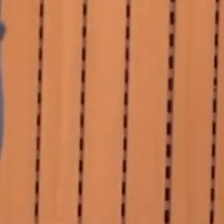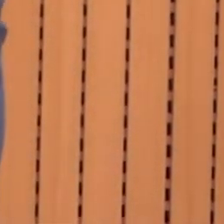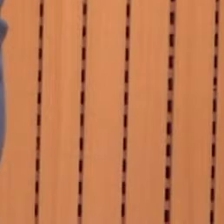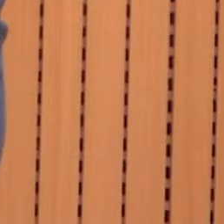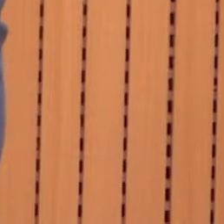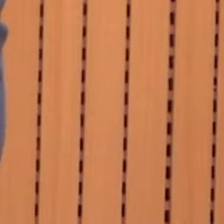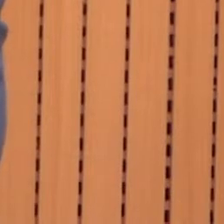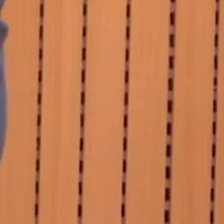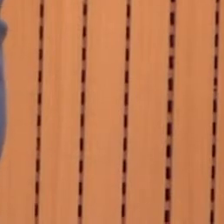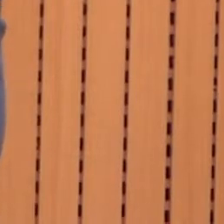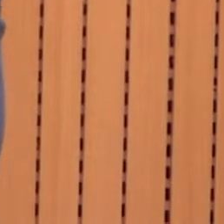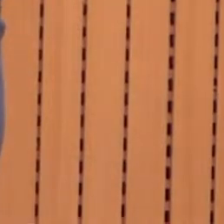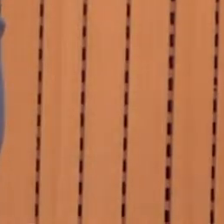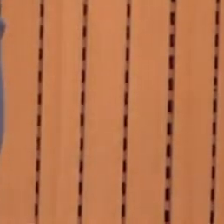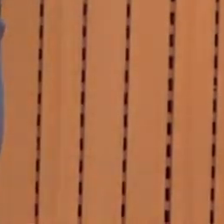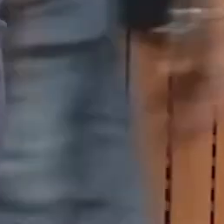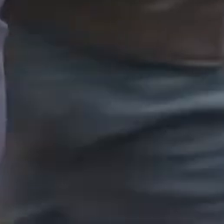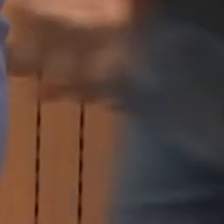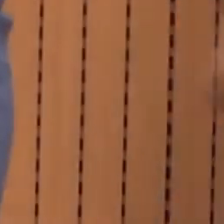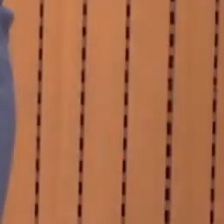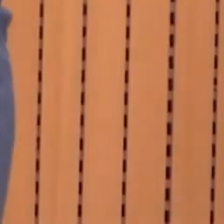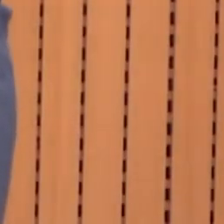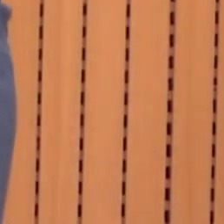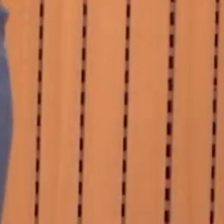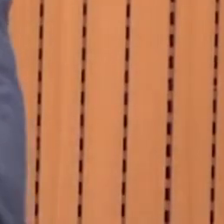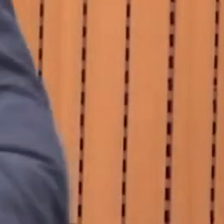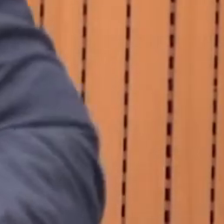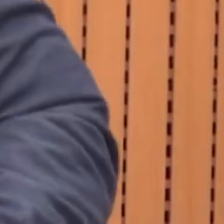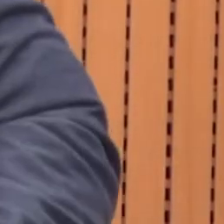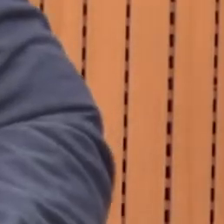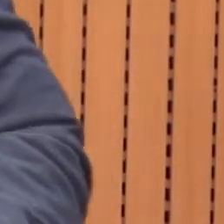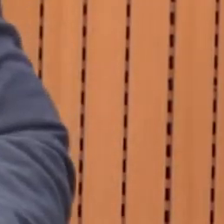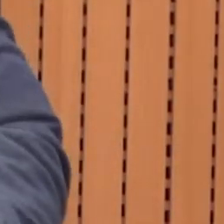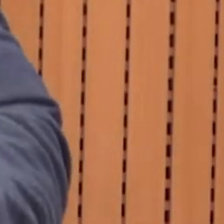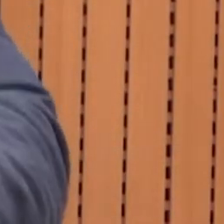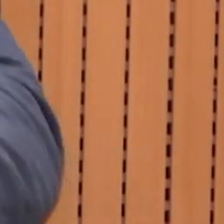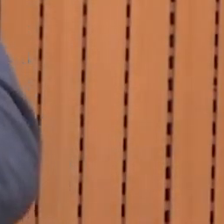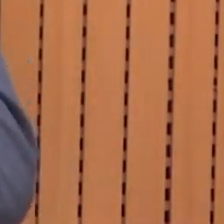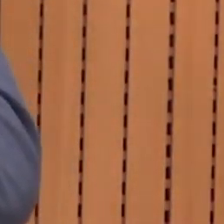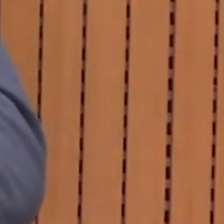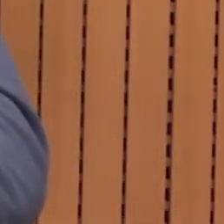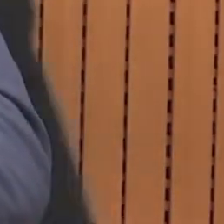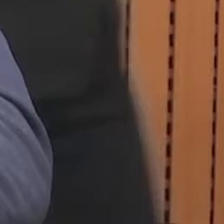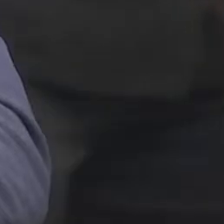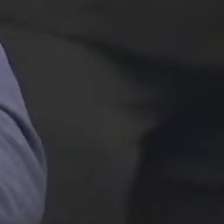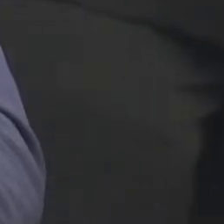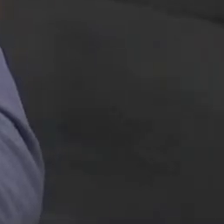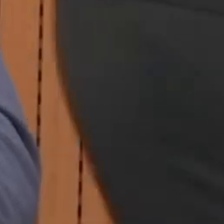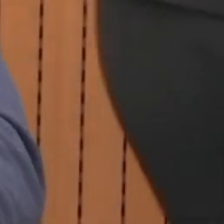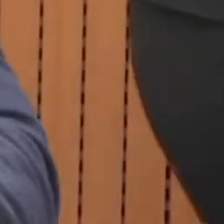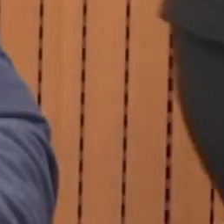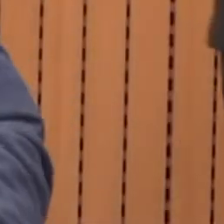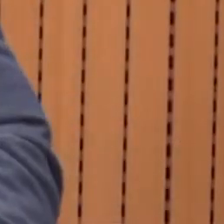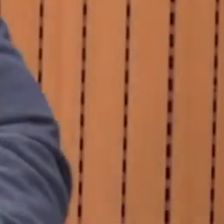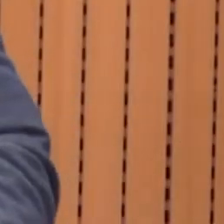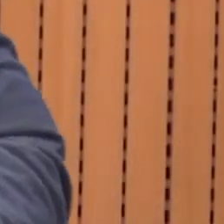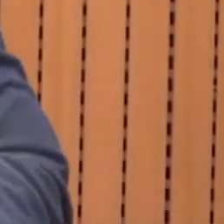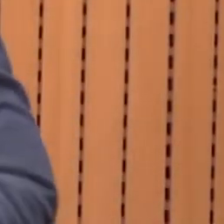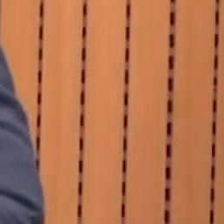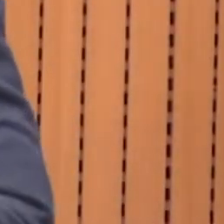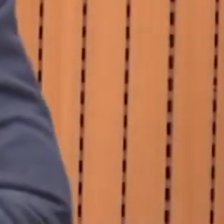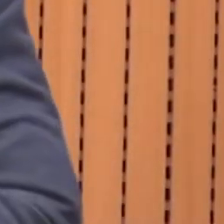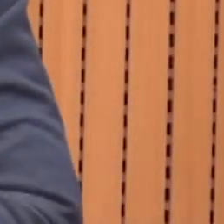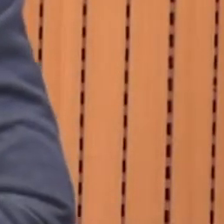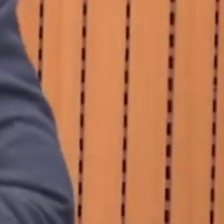as perguntas, e depois, se houver alguém que queira perguntar aí na plateia, a gente abre também o microfone para